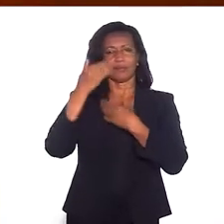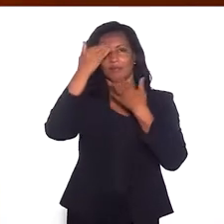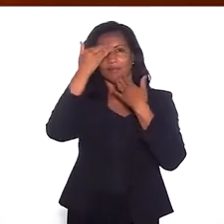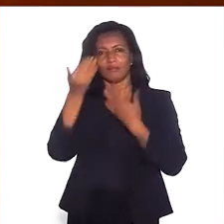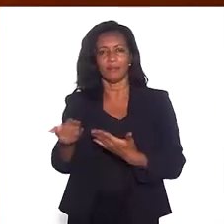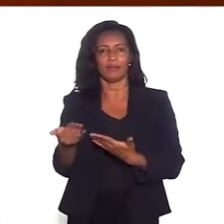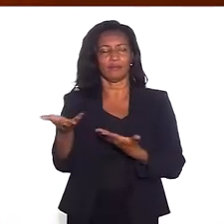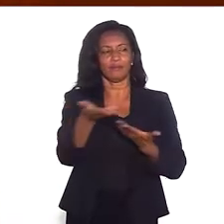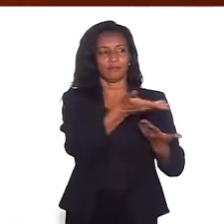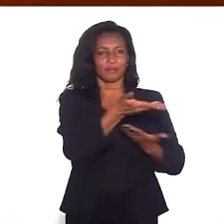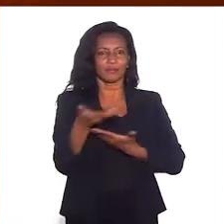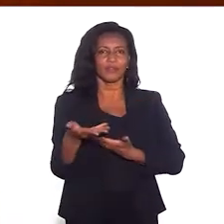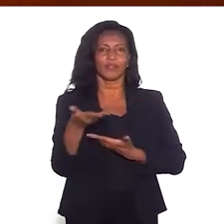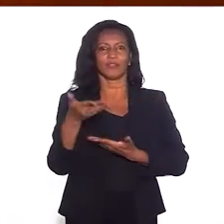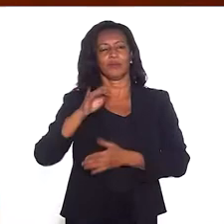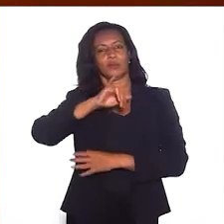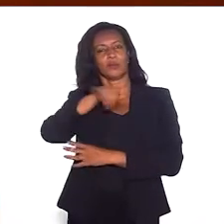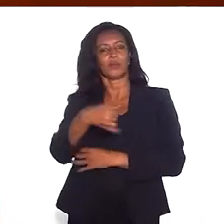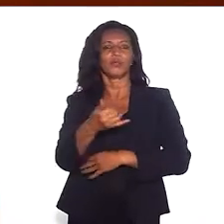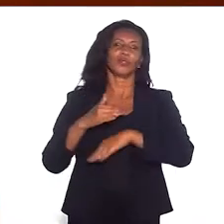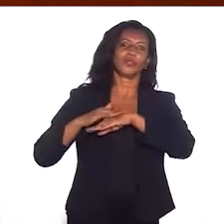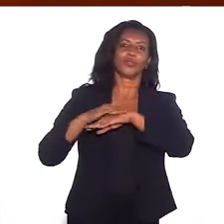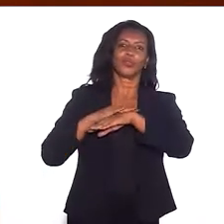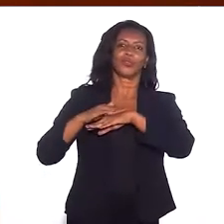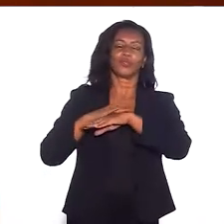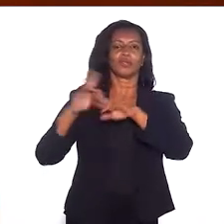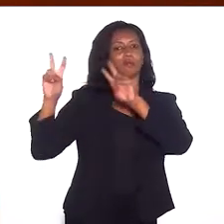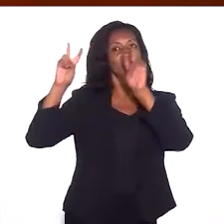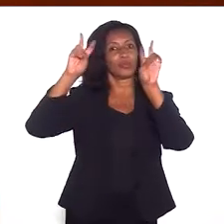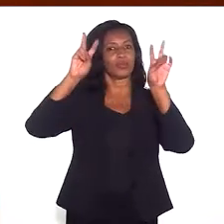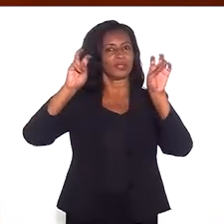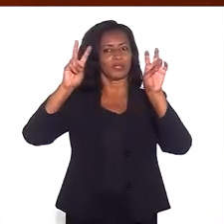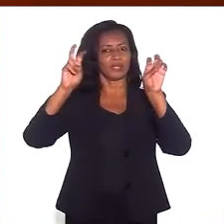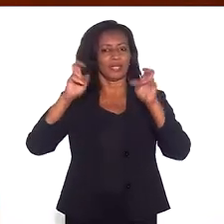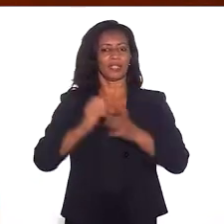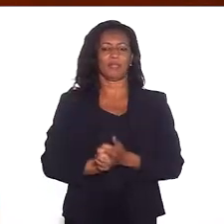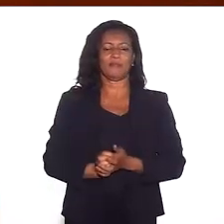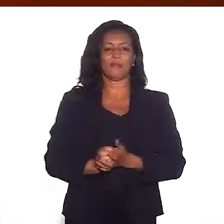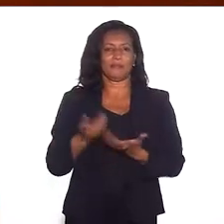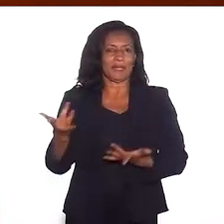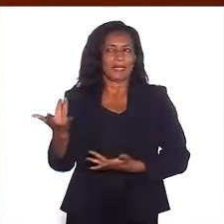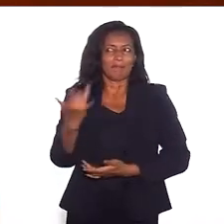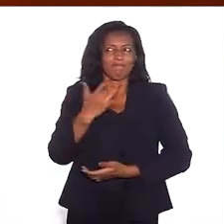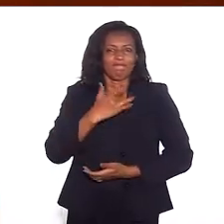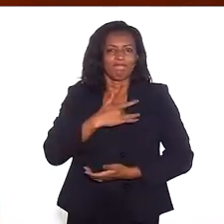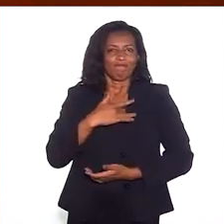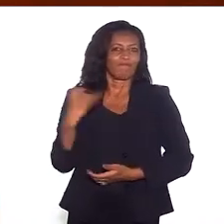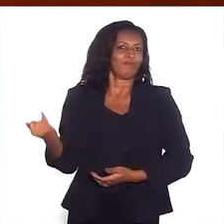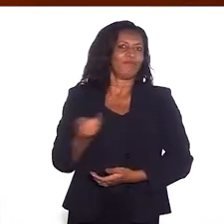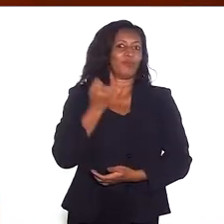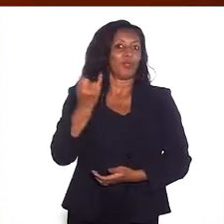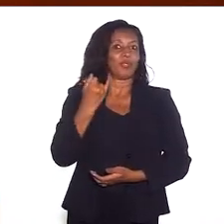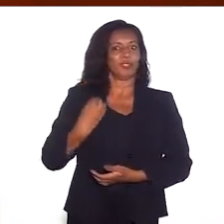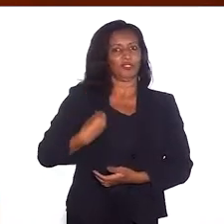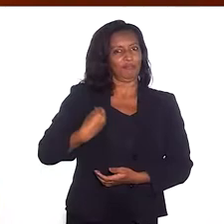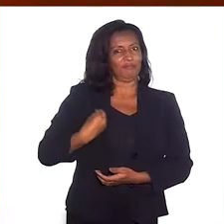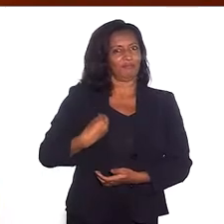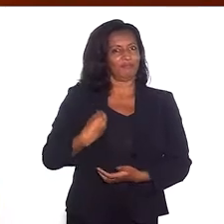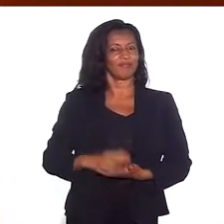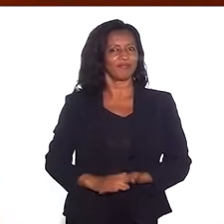pelo convite, pela oportunidade de conversar sobre esse tema que me toca tanto, né? Tão importante, presente na minha